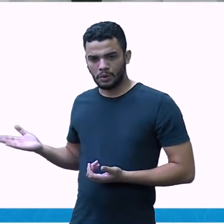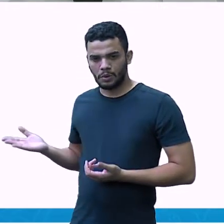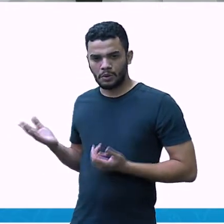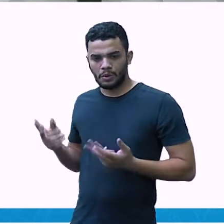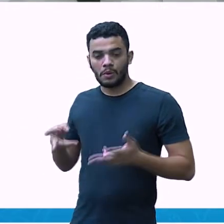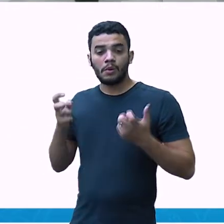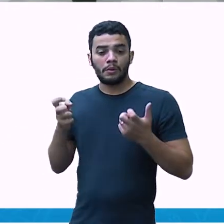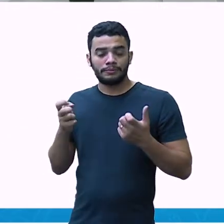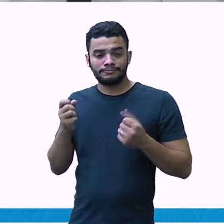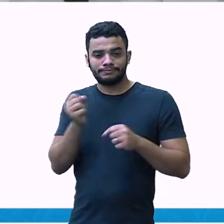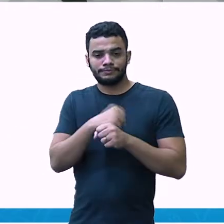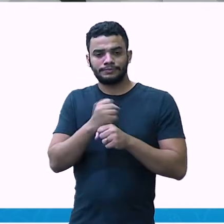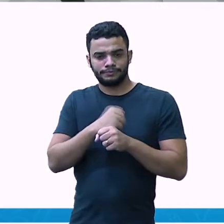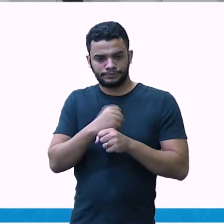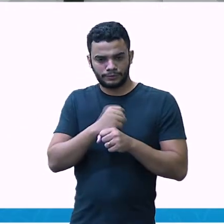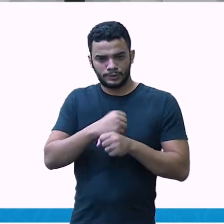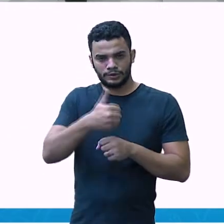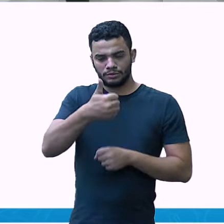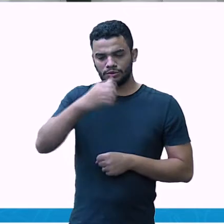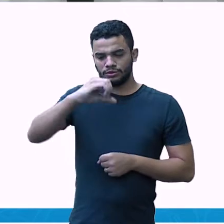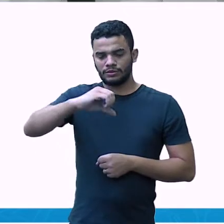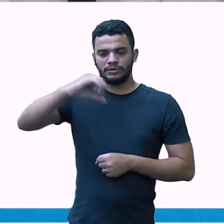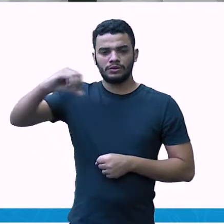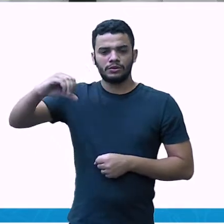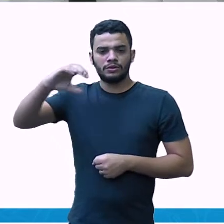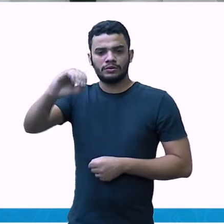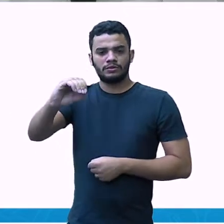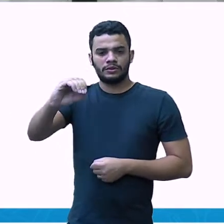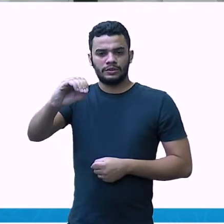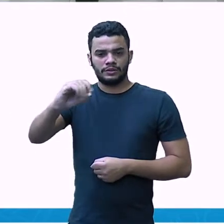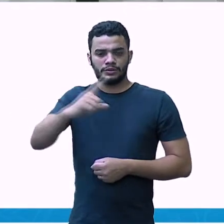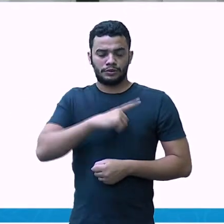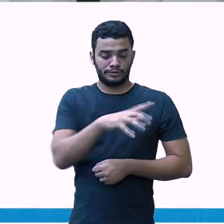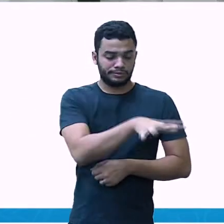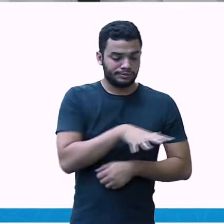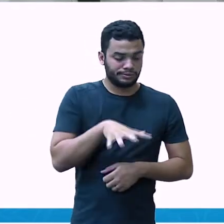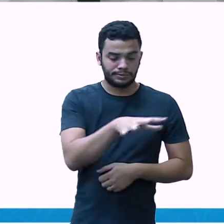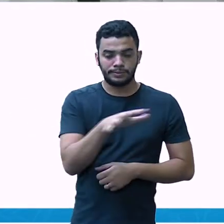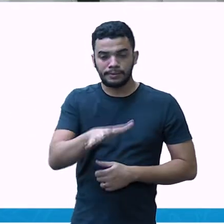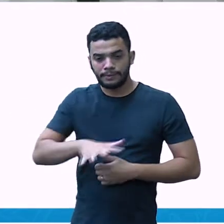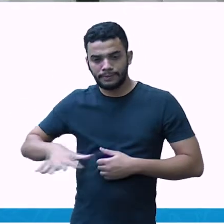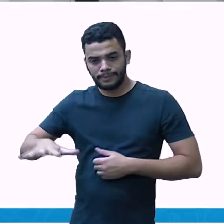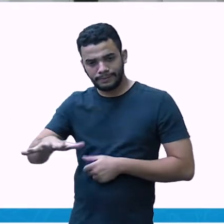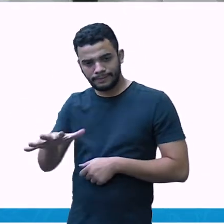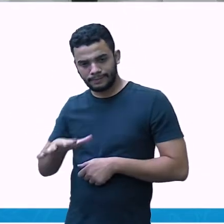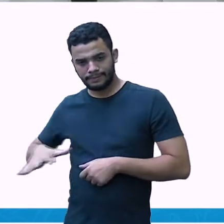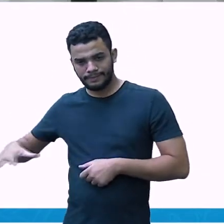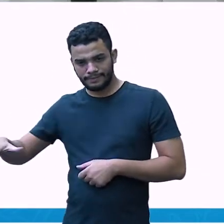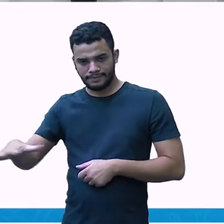em cidades? Então, se você observar pelo gráfico, mais da metade da